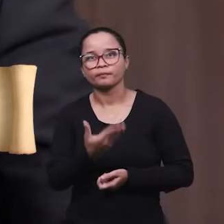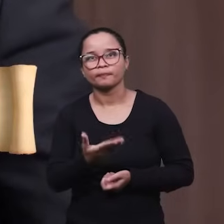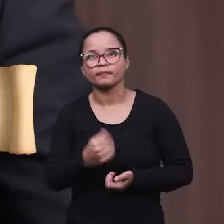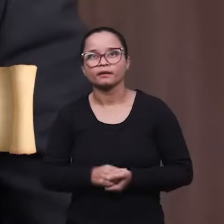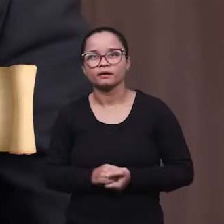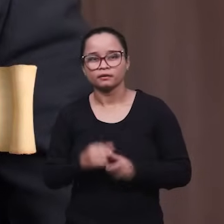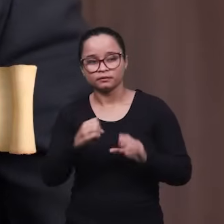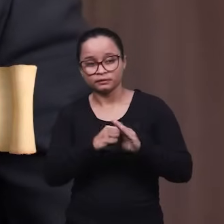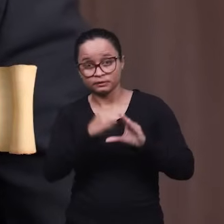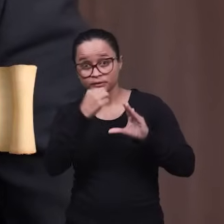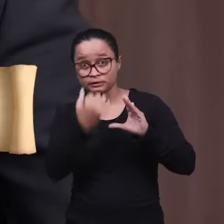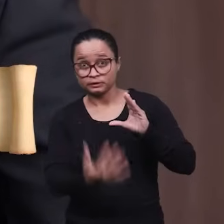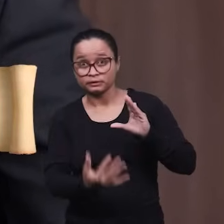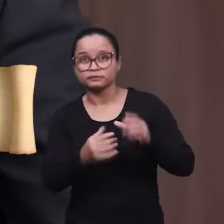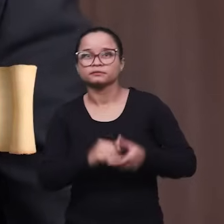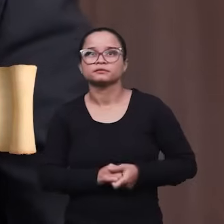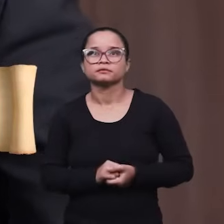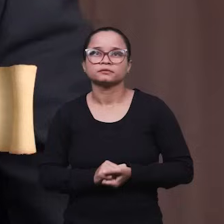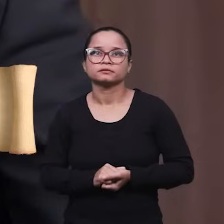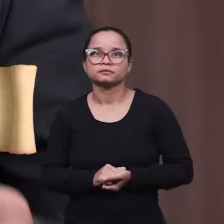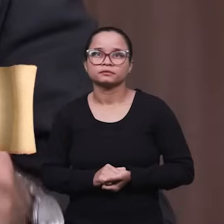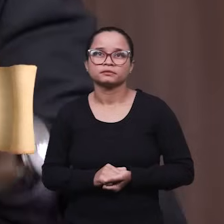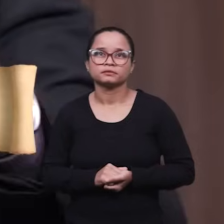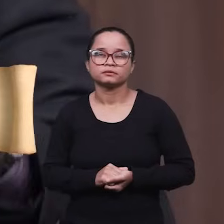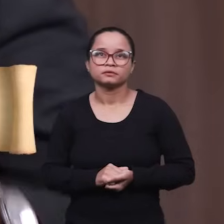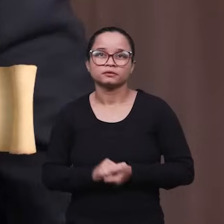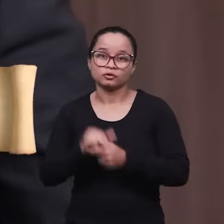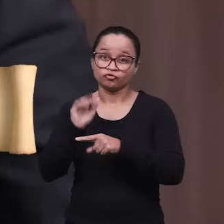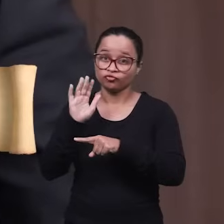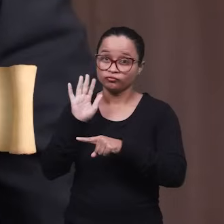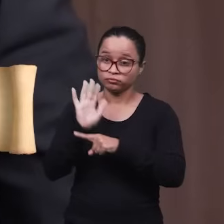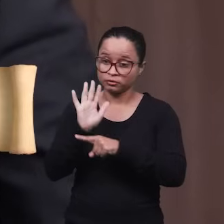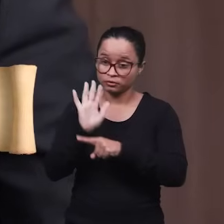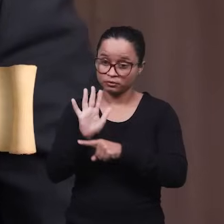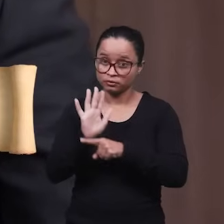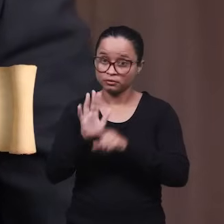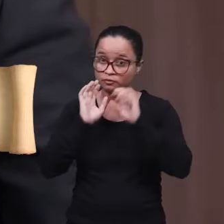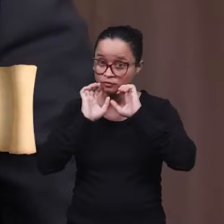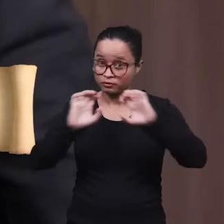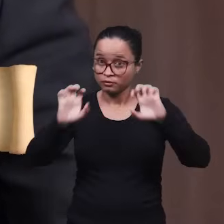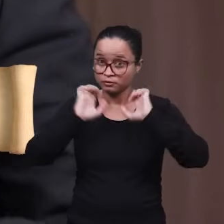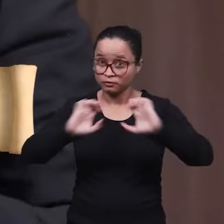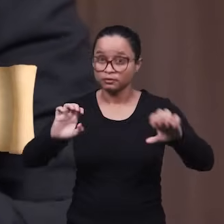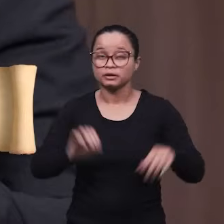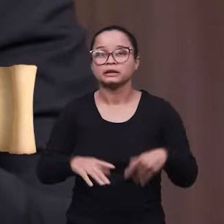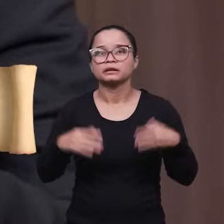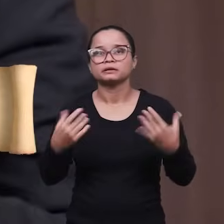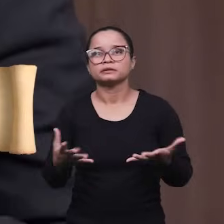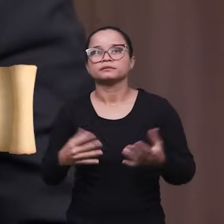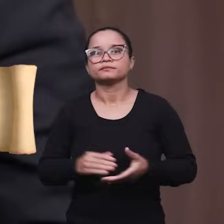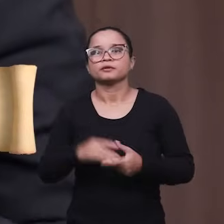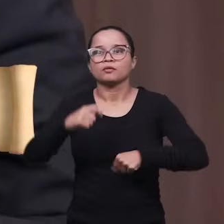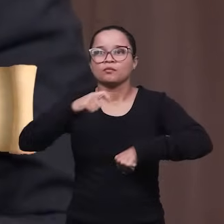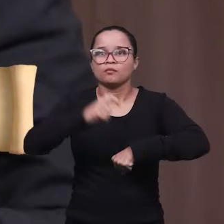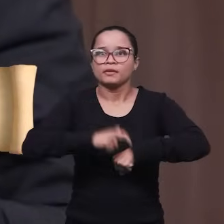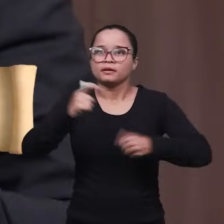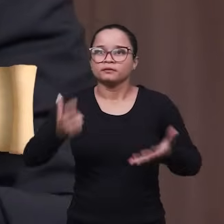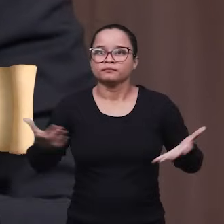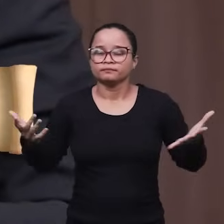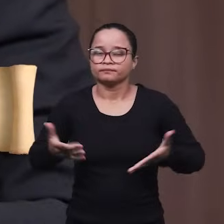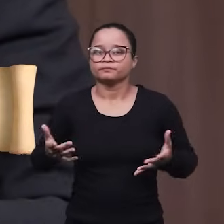percebe uma característica de um ajudador do Evangelho. Então, esse é o momento em